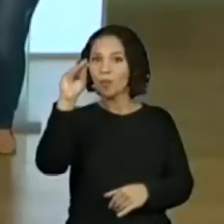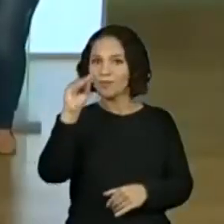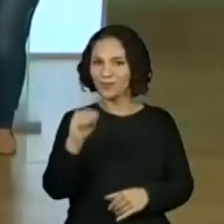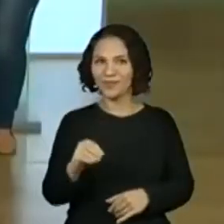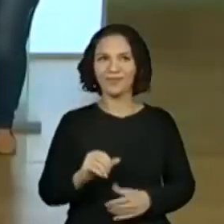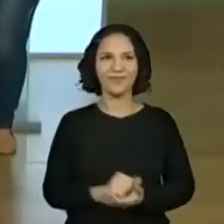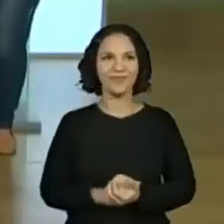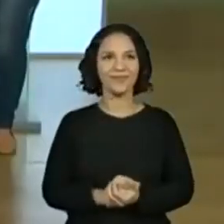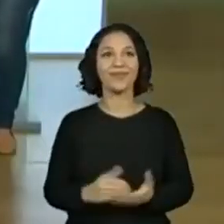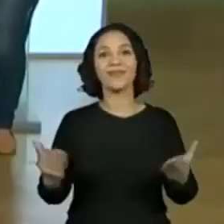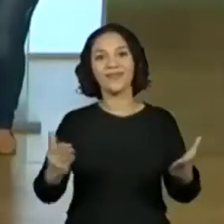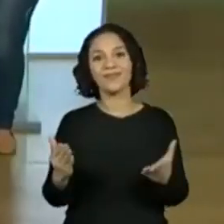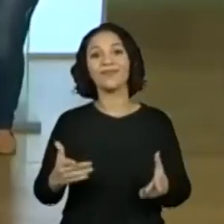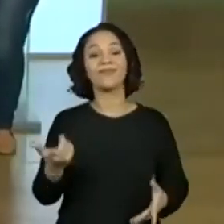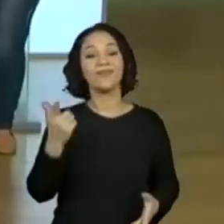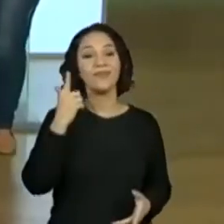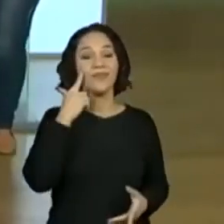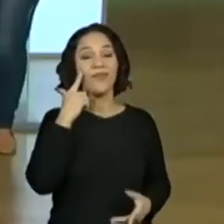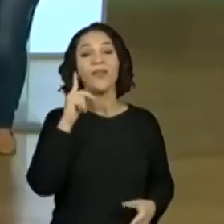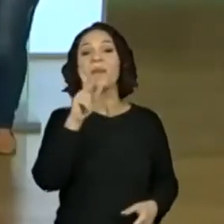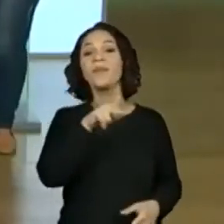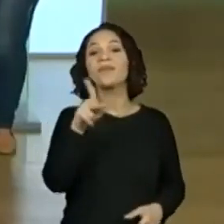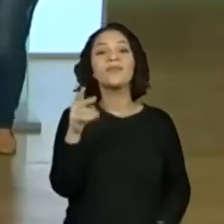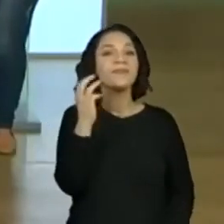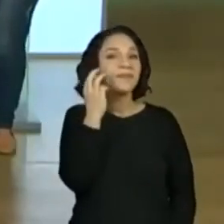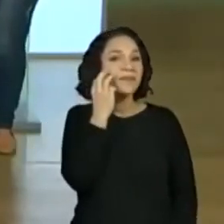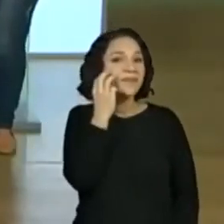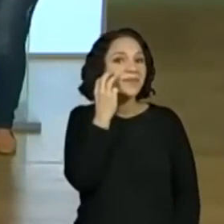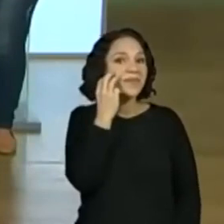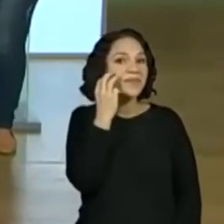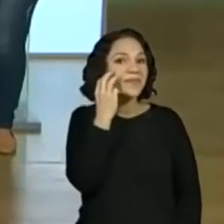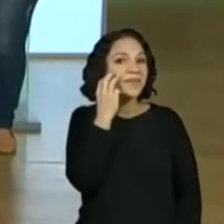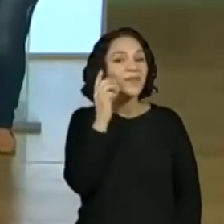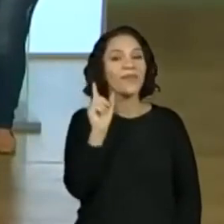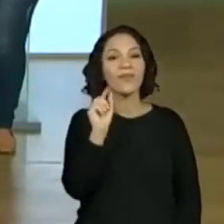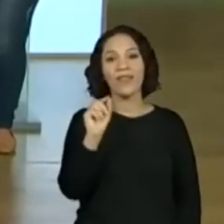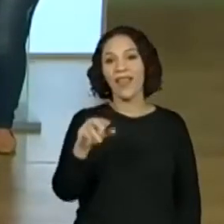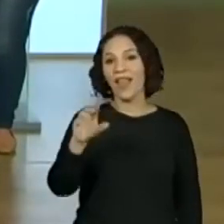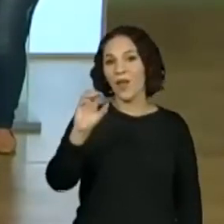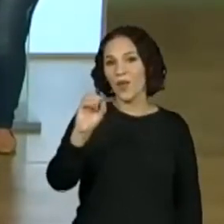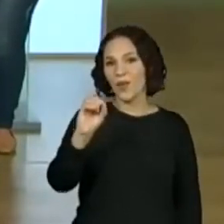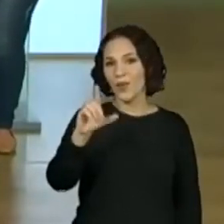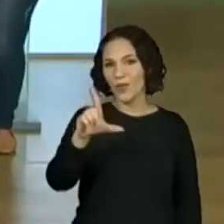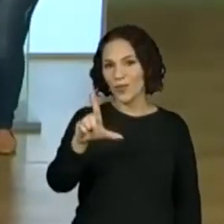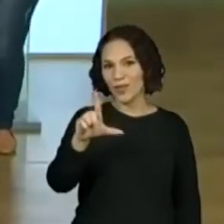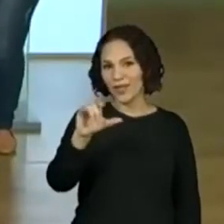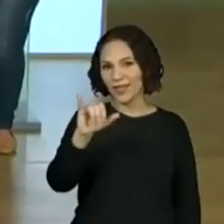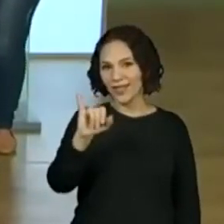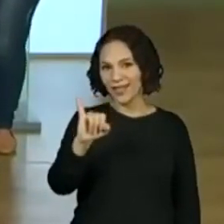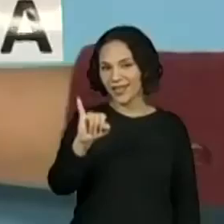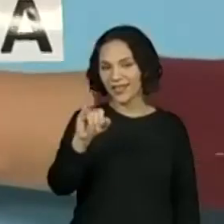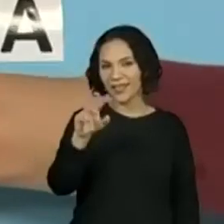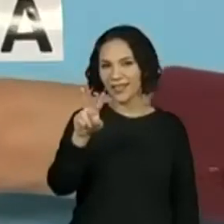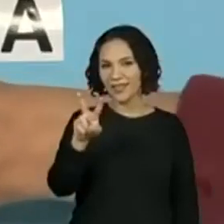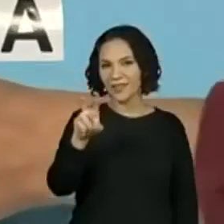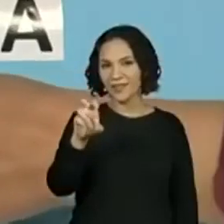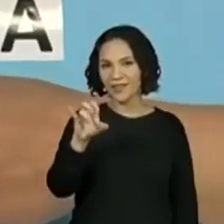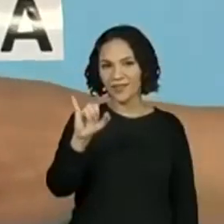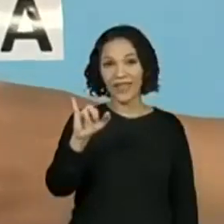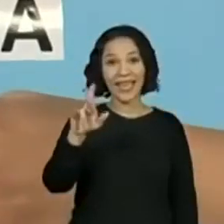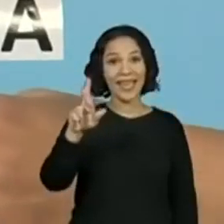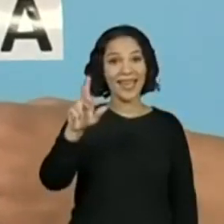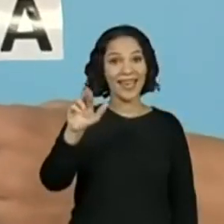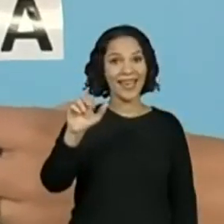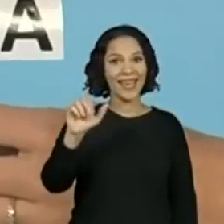da professora Regiane Oliveira. Oliveira. Olha lá. O R e o A aqui,